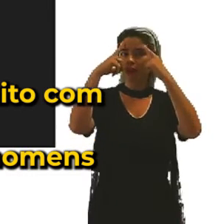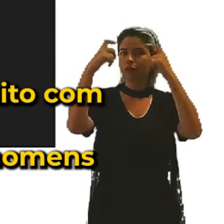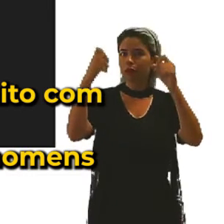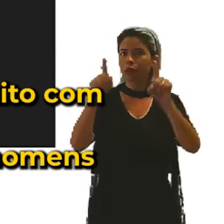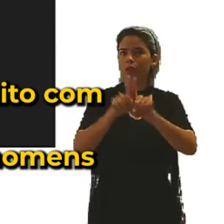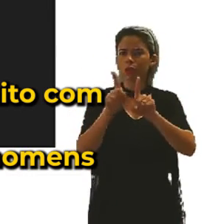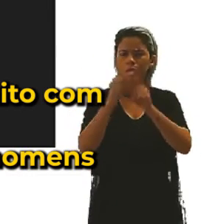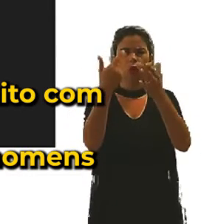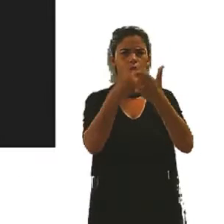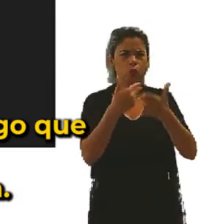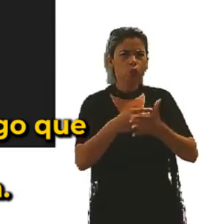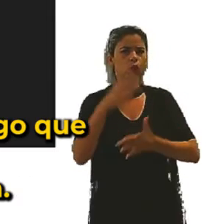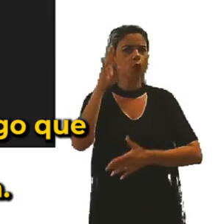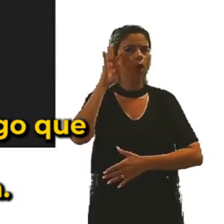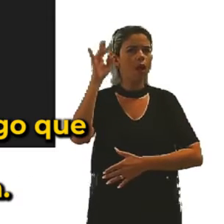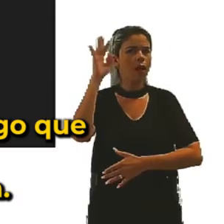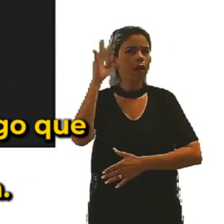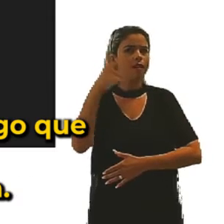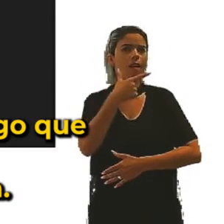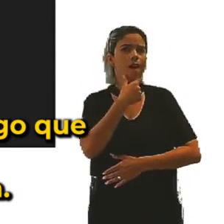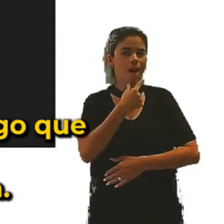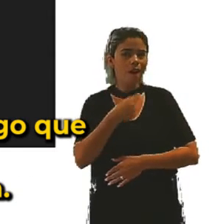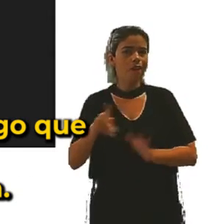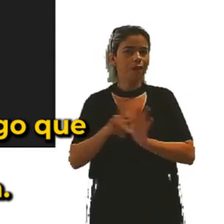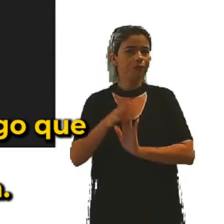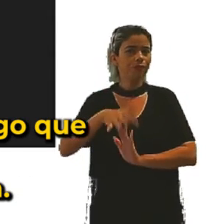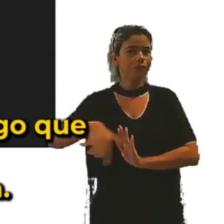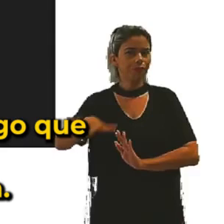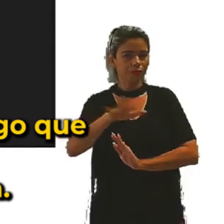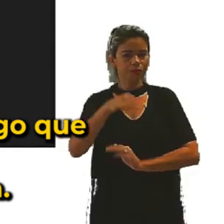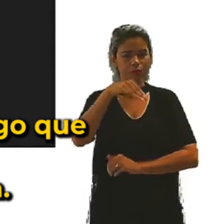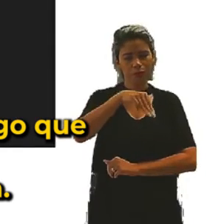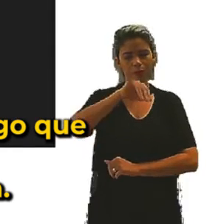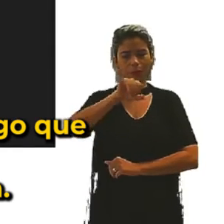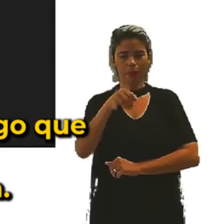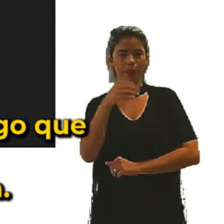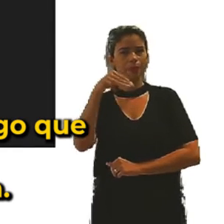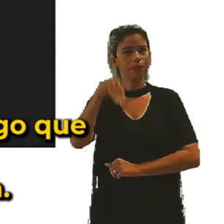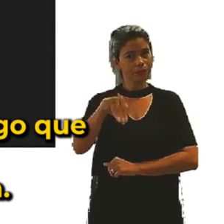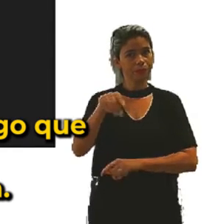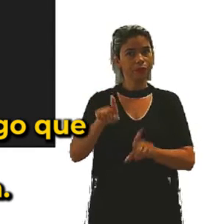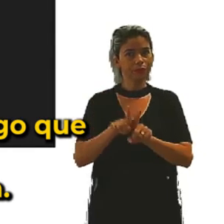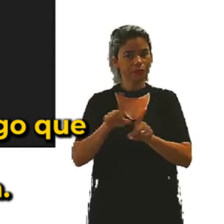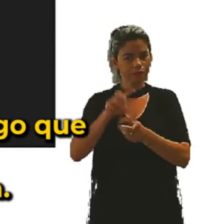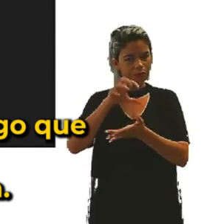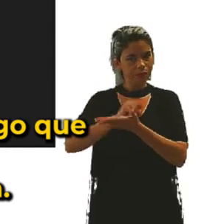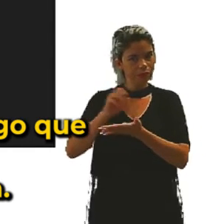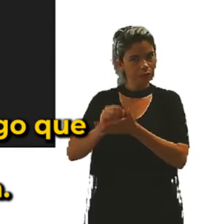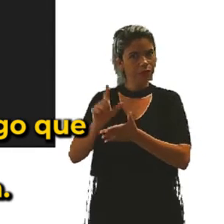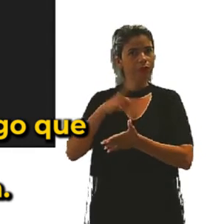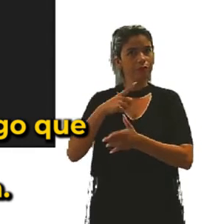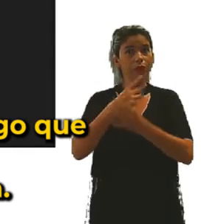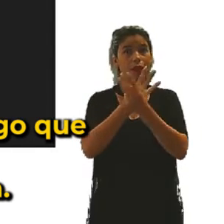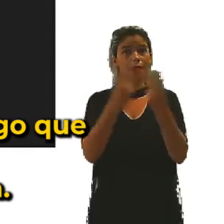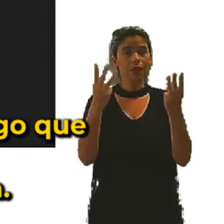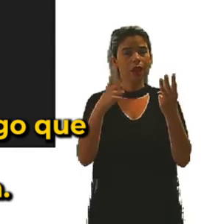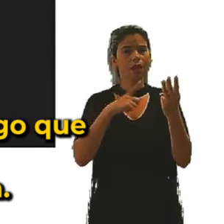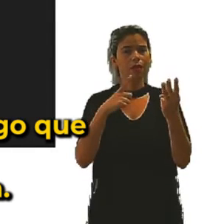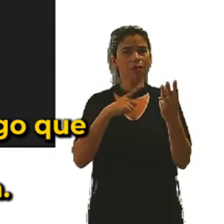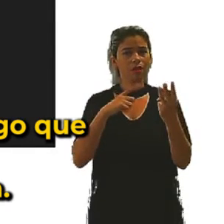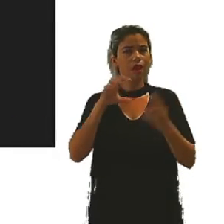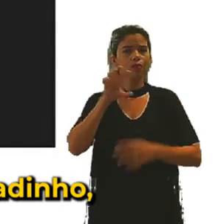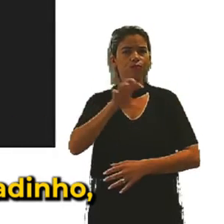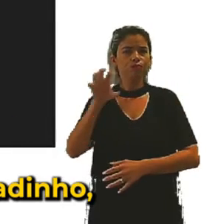grupos reflexivos de homens, que nós temos também no âmbito, né, do NJM. E nesse catálogo que está no nosso site, nós temos por